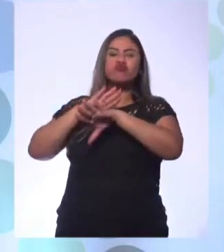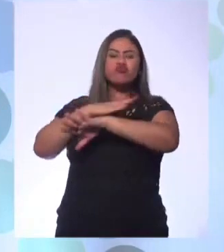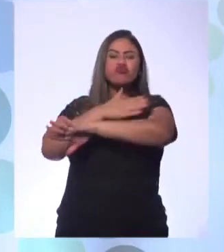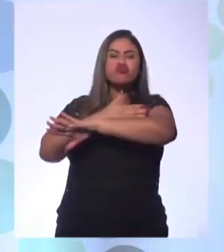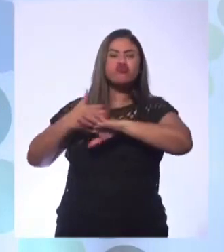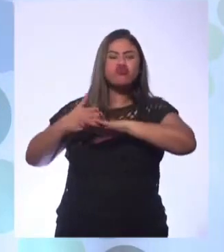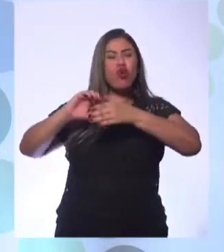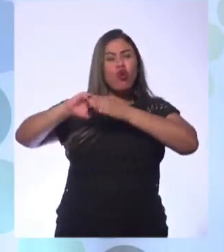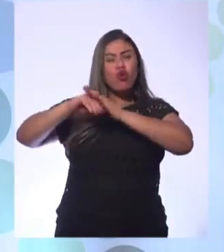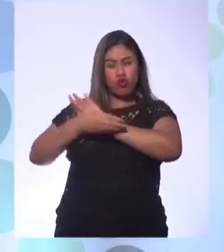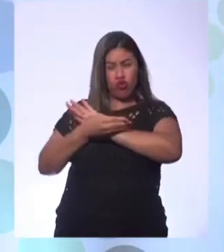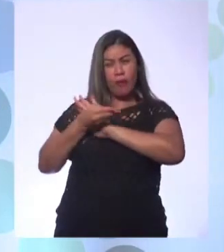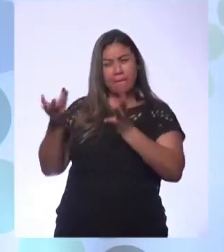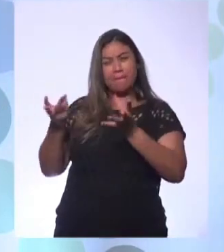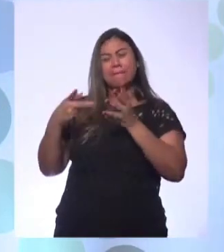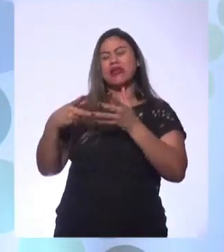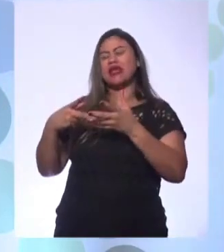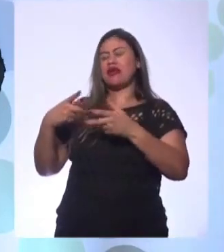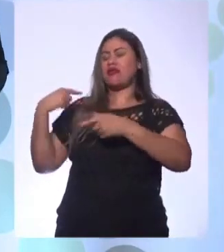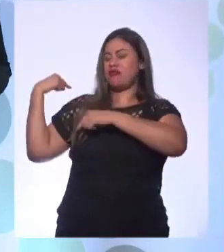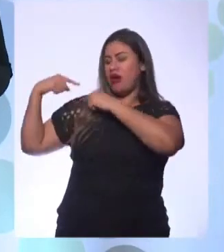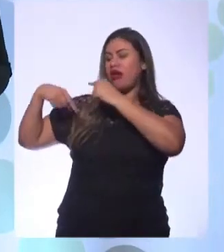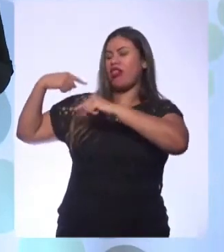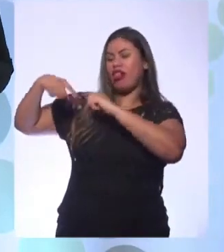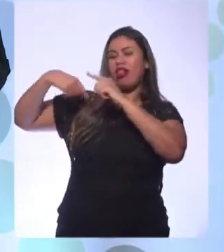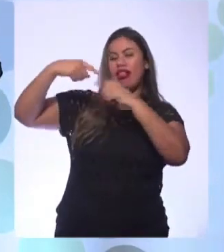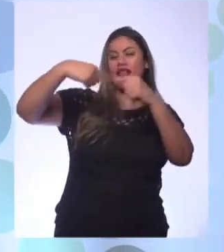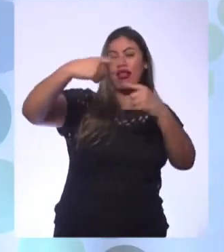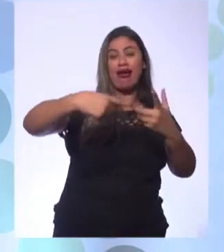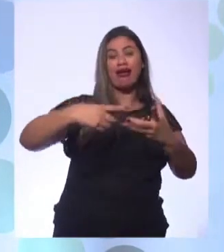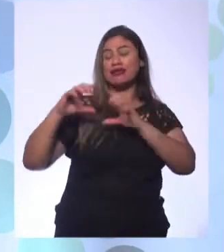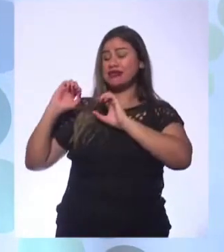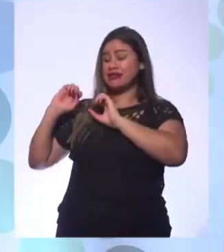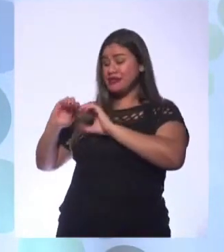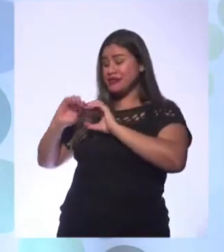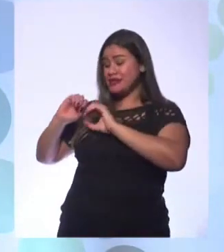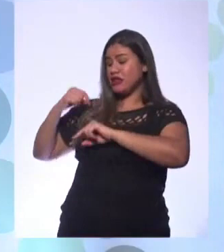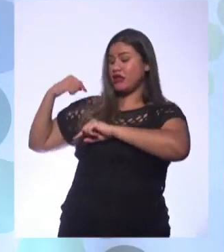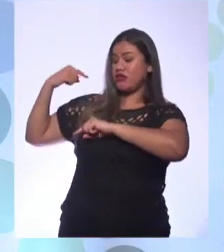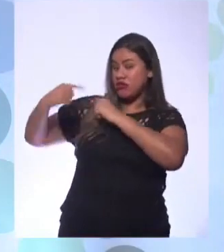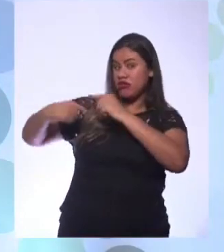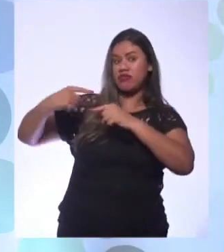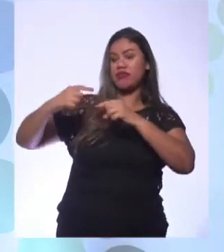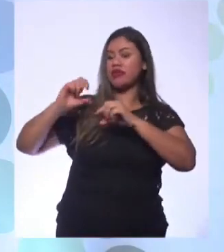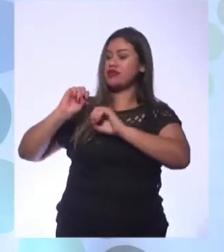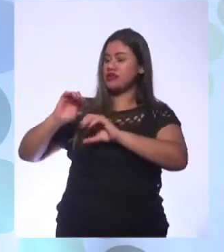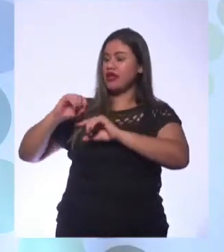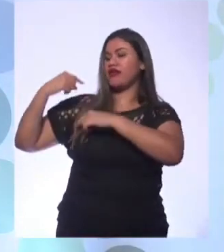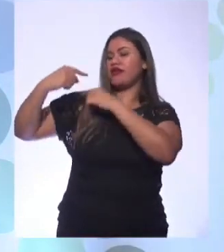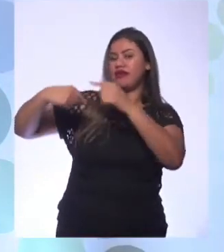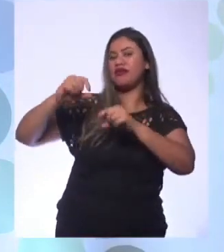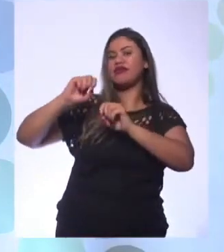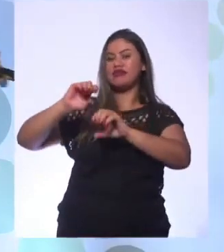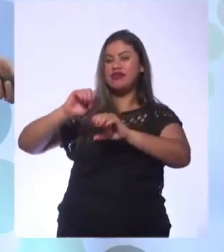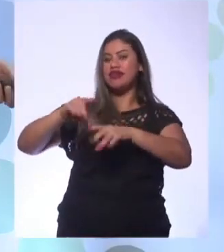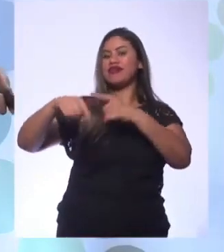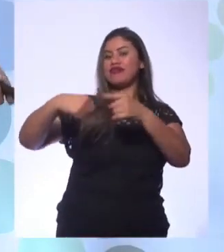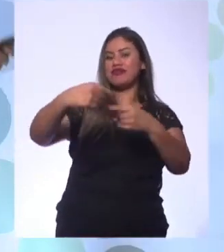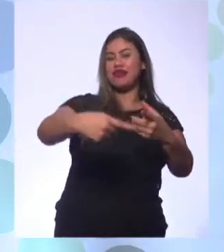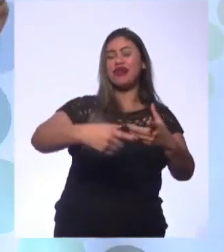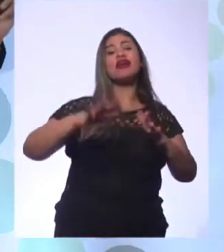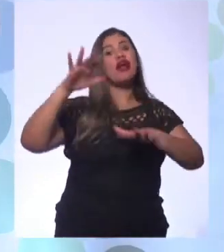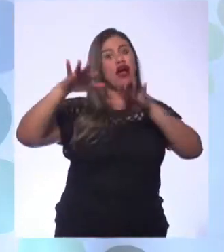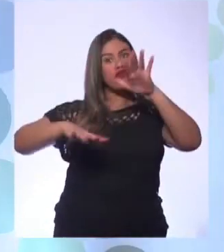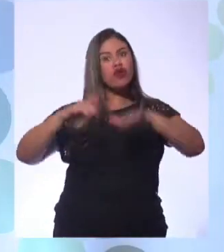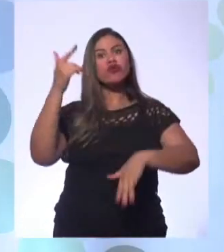são transmitidos de geração em geração há séculos. Então, e as pessoas, né, acreditam, né, que ela tem... E às vezes até dá certo